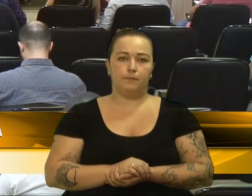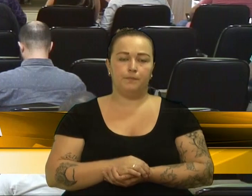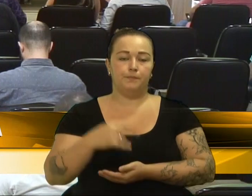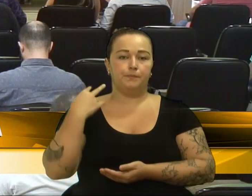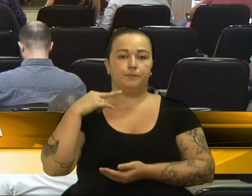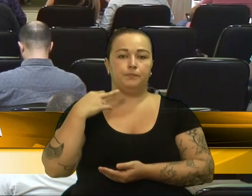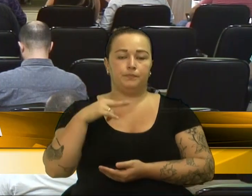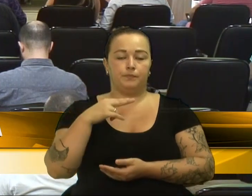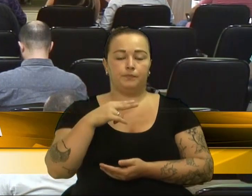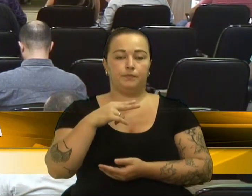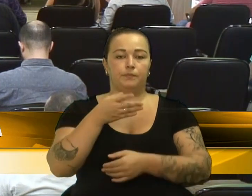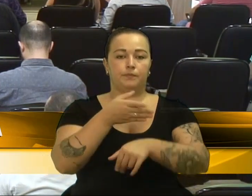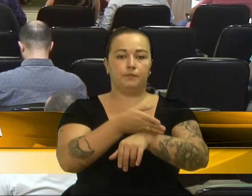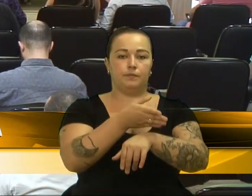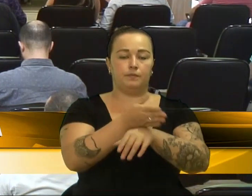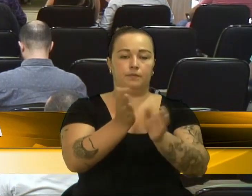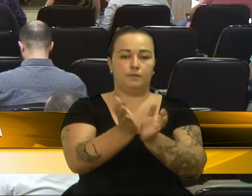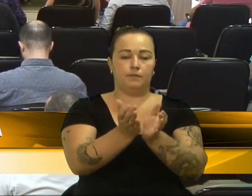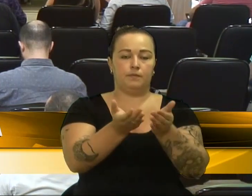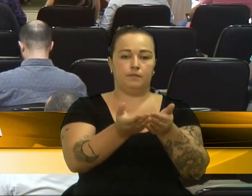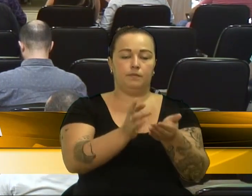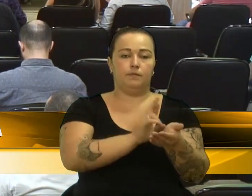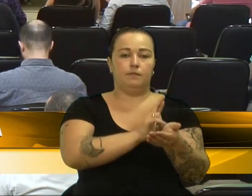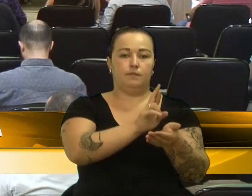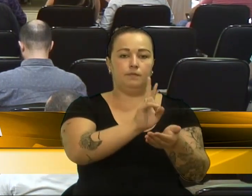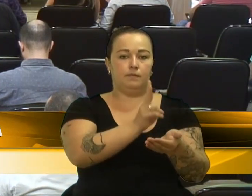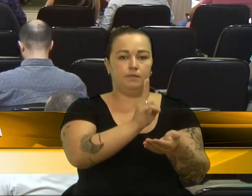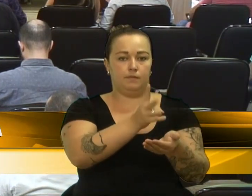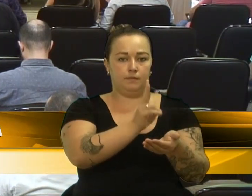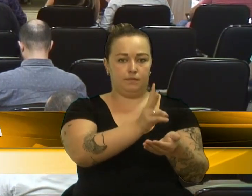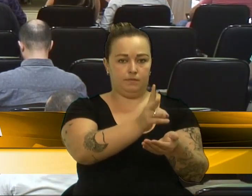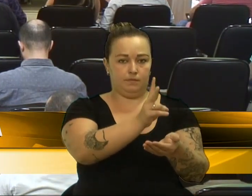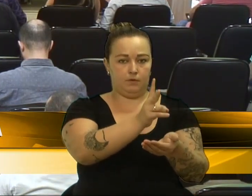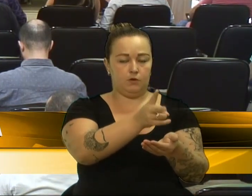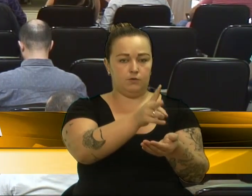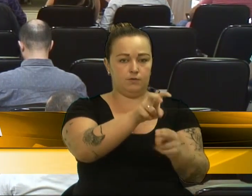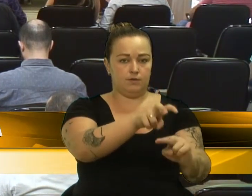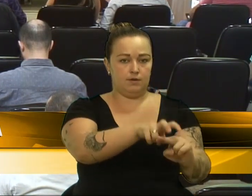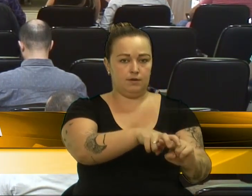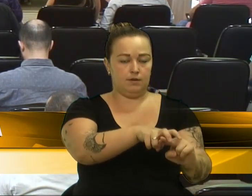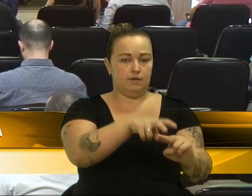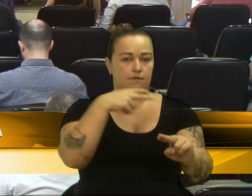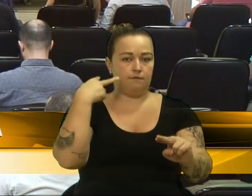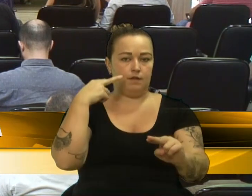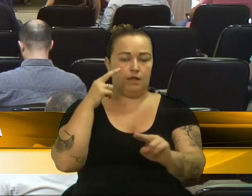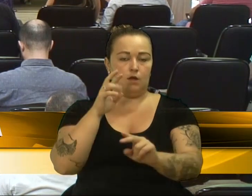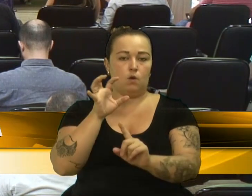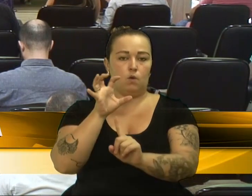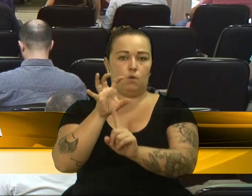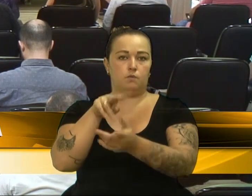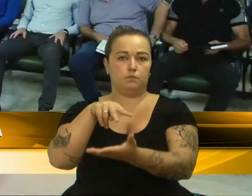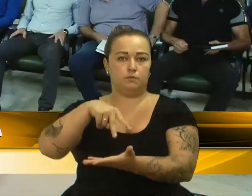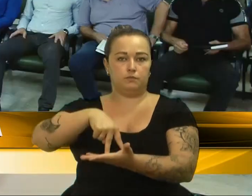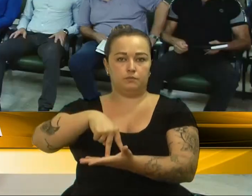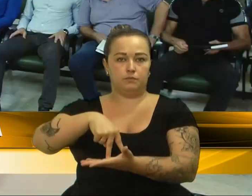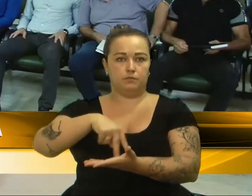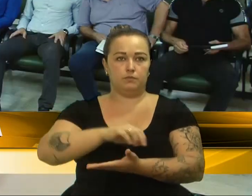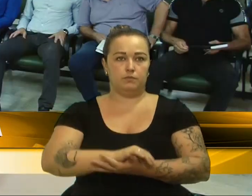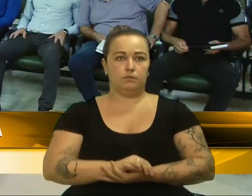Vereadores que compõem a comissão representativa favoráveis permaneçam sentados e os contrários levantem-se.